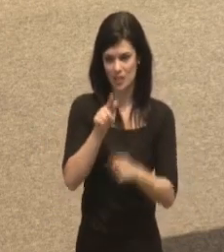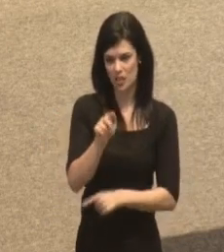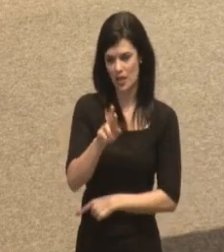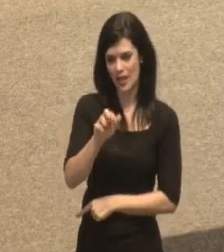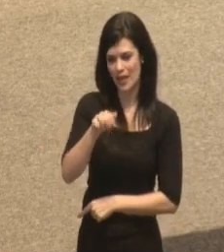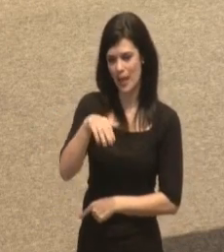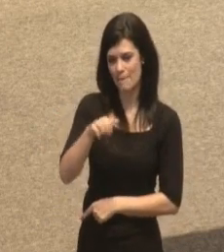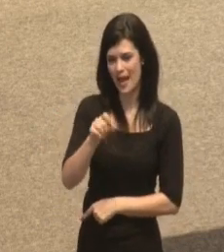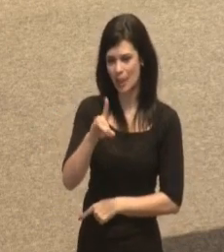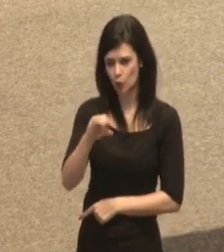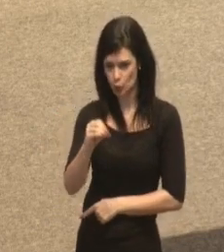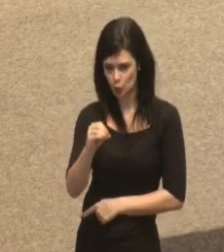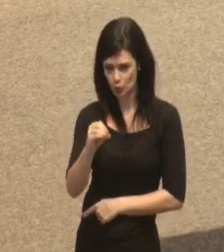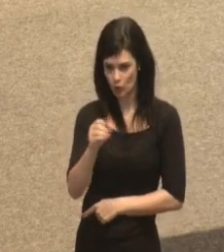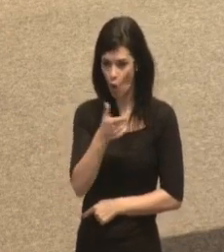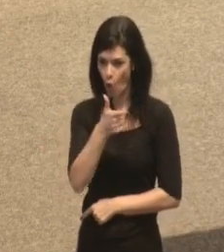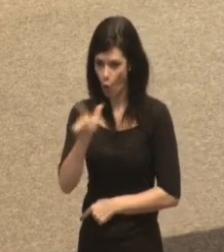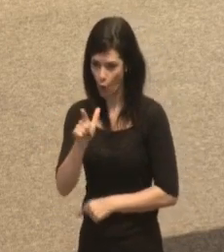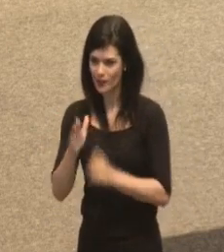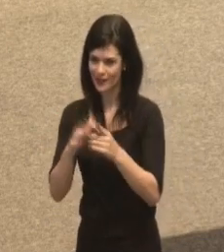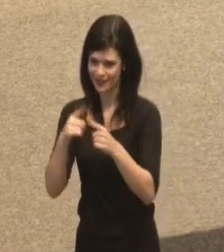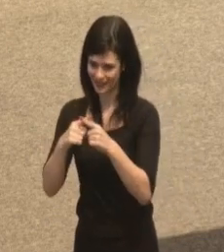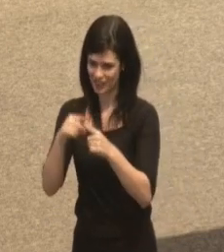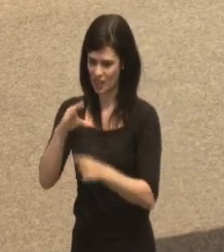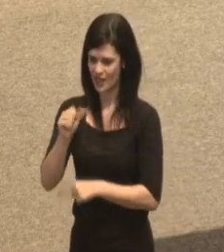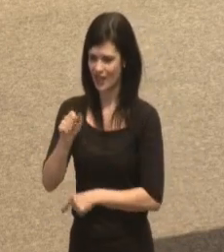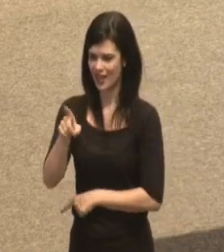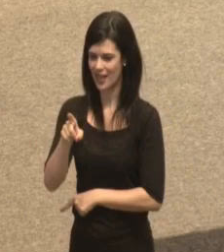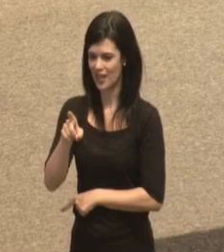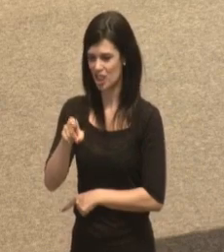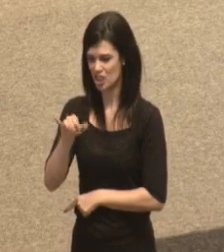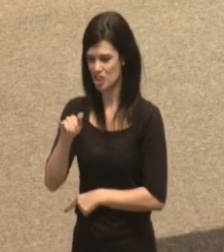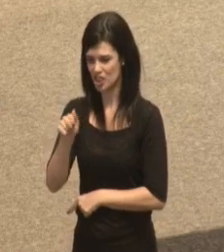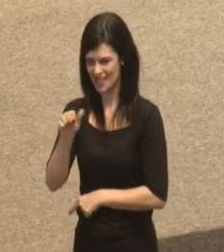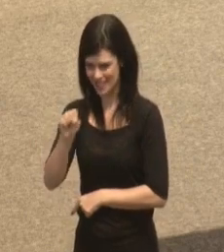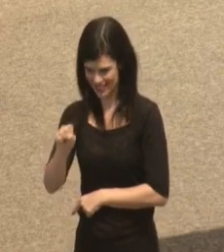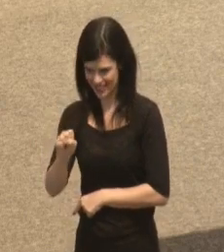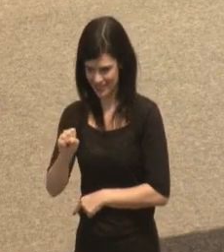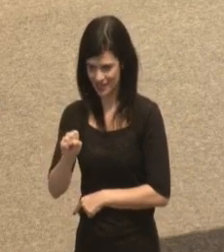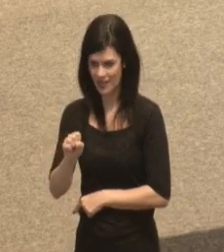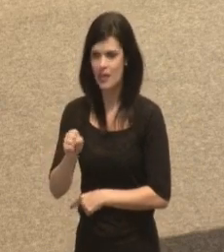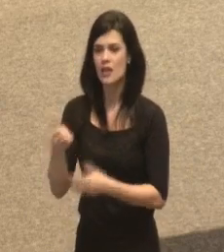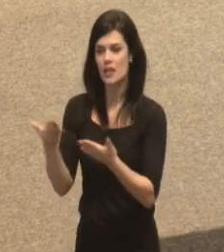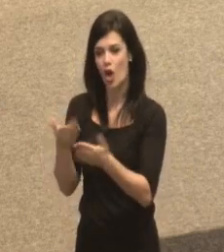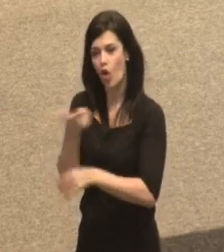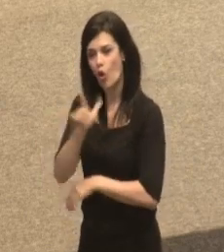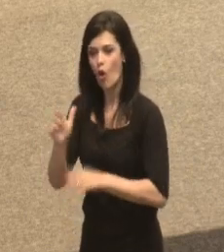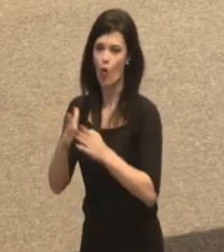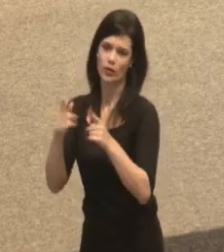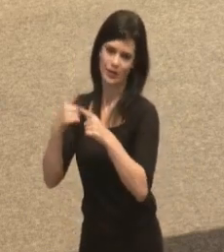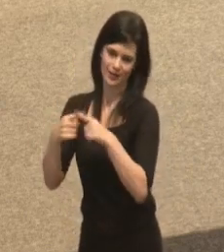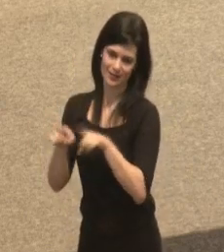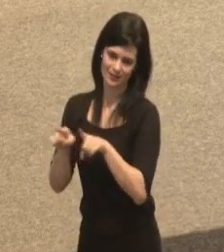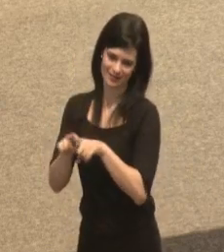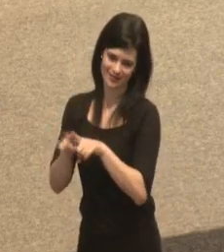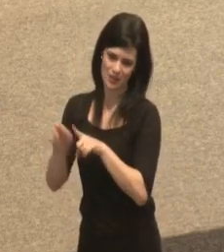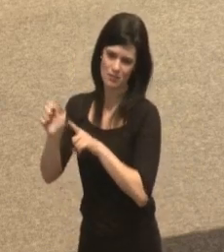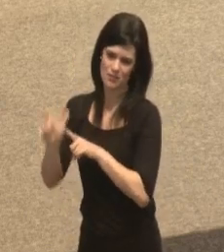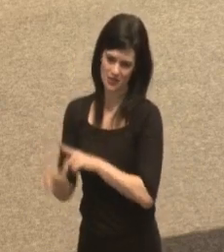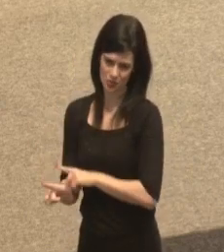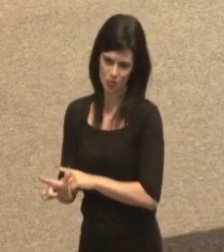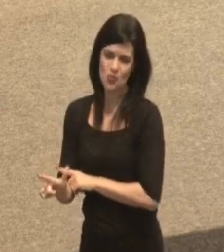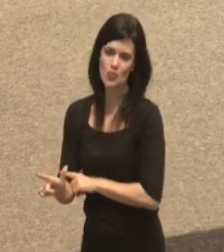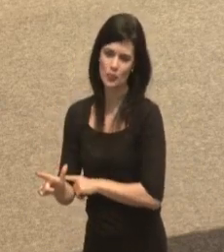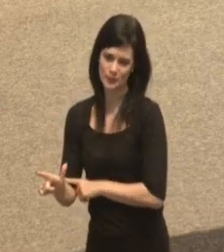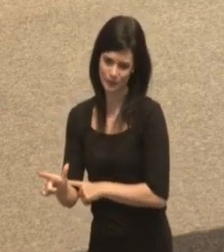julho foi organizada uma igreja em Caxias do Sul, e agora no dia 23 de novembro, e eu deixo o convite, se você puder estar conosco, 23